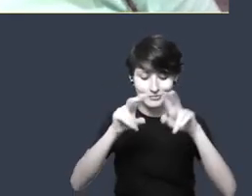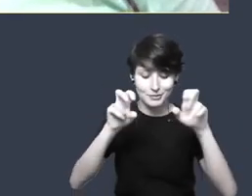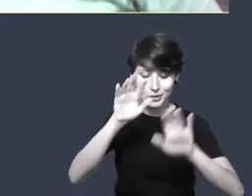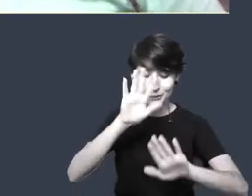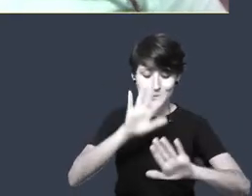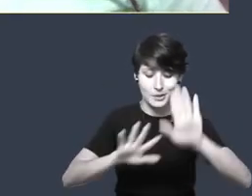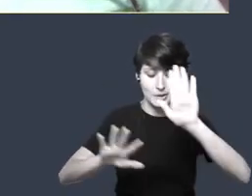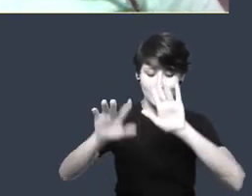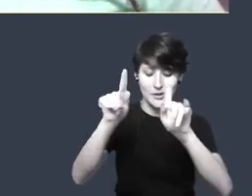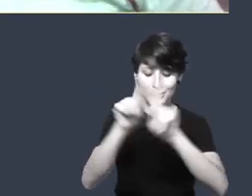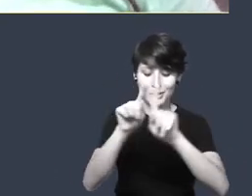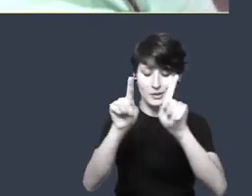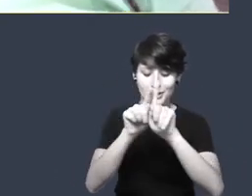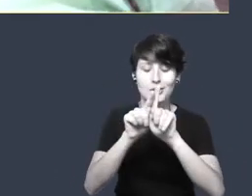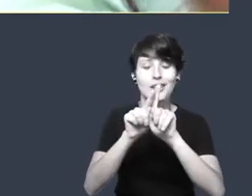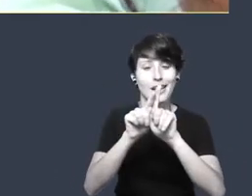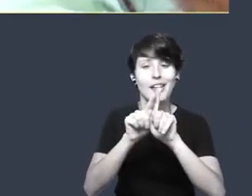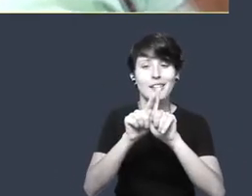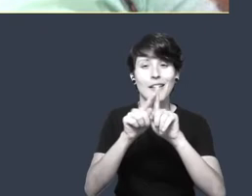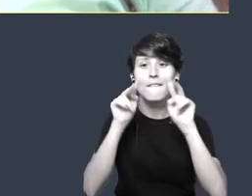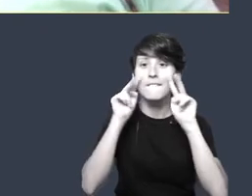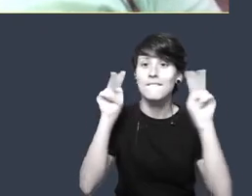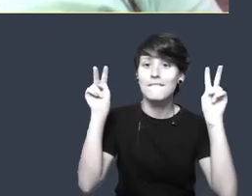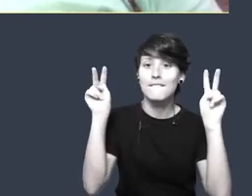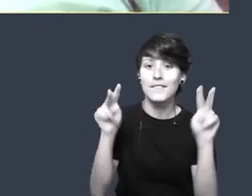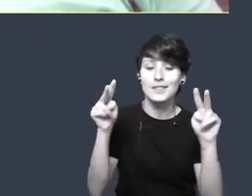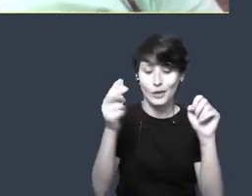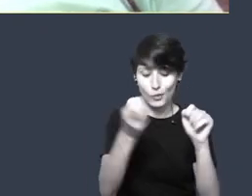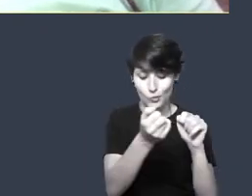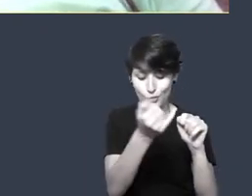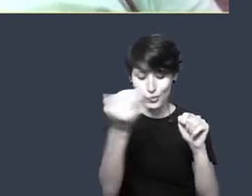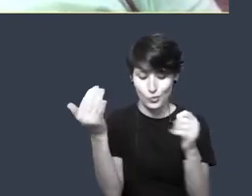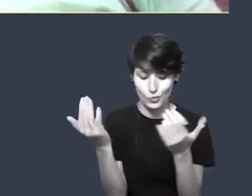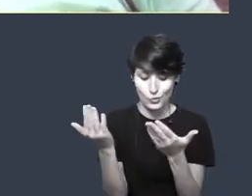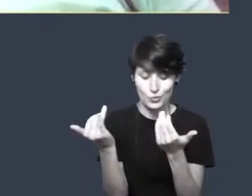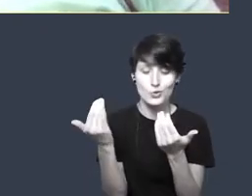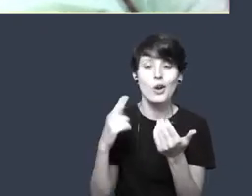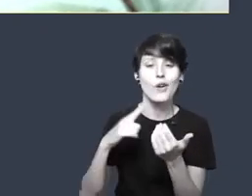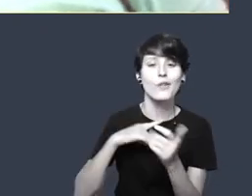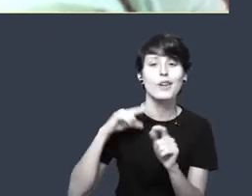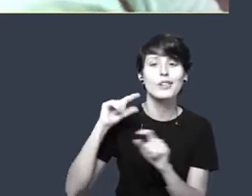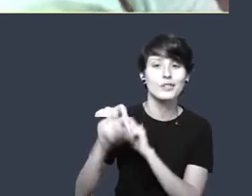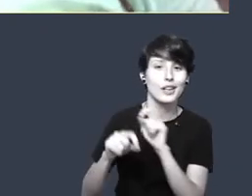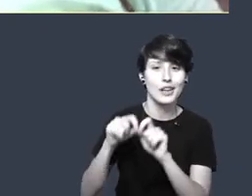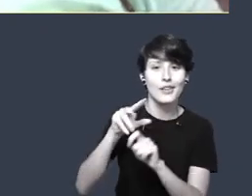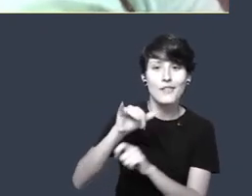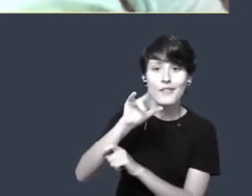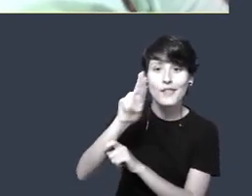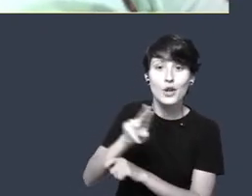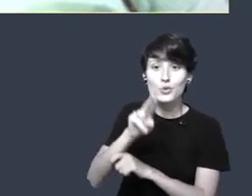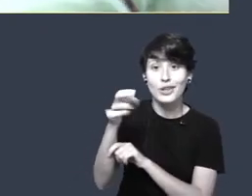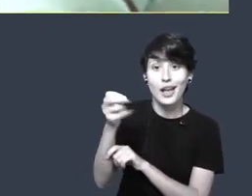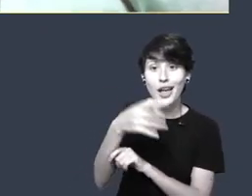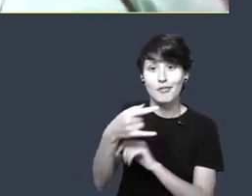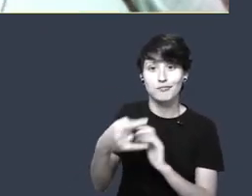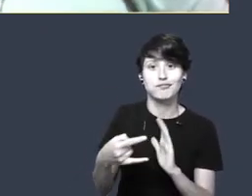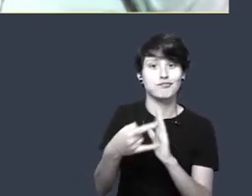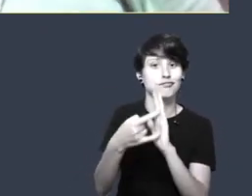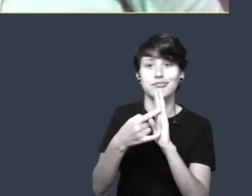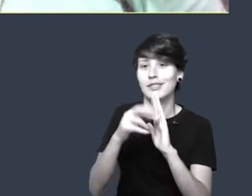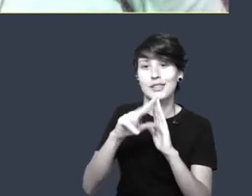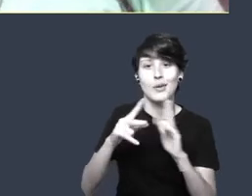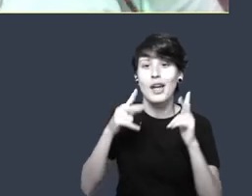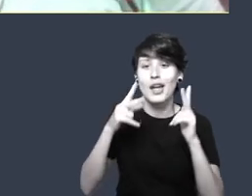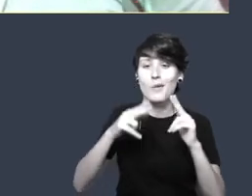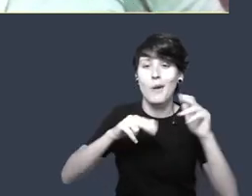cuidado, né? É isso, a visão que muitos jovens programadores têm é que você reutilizar um código não é você analisar o código